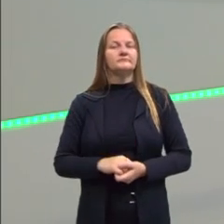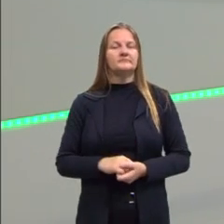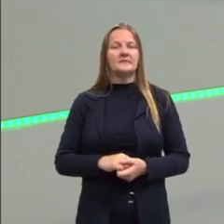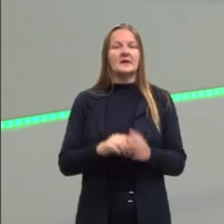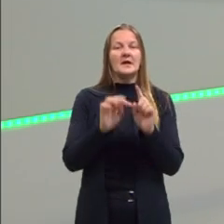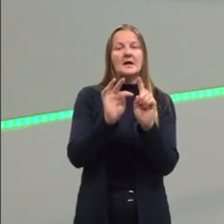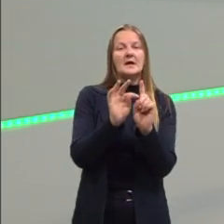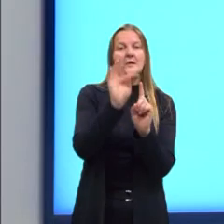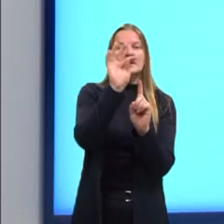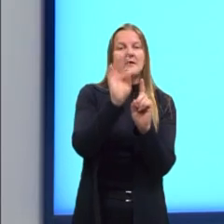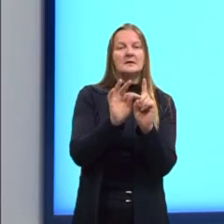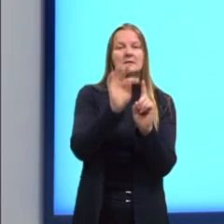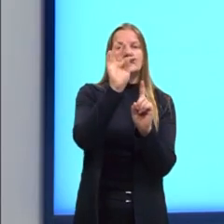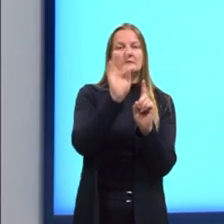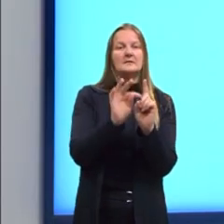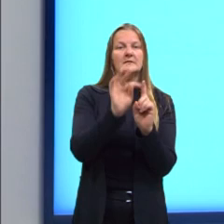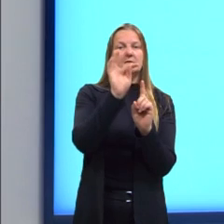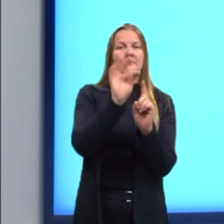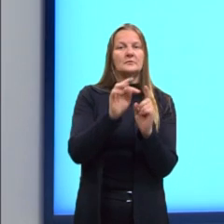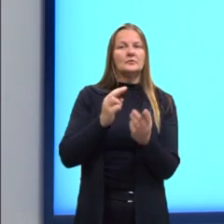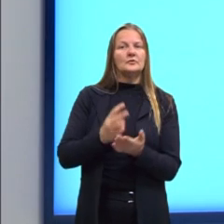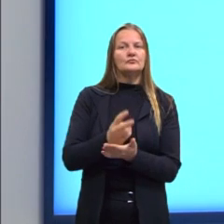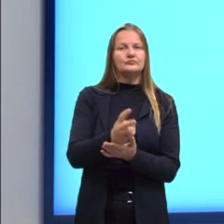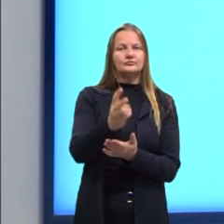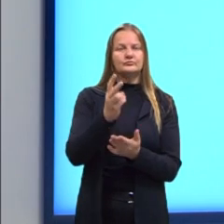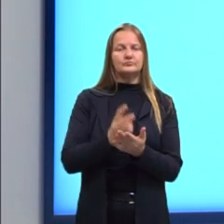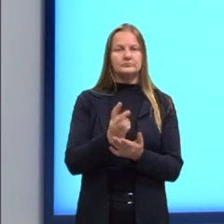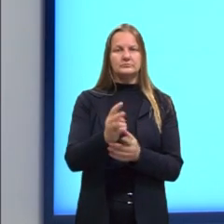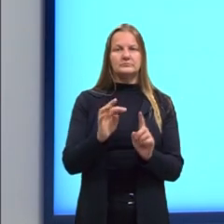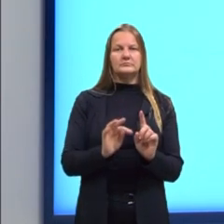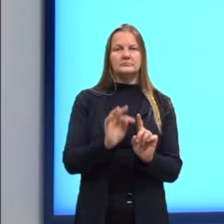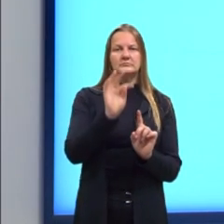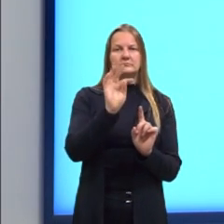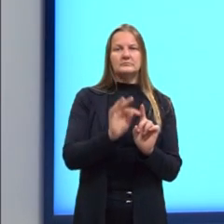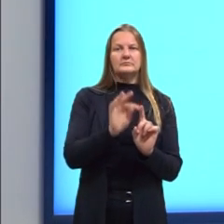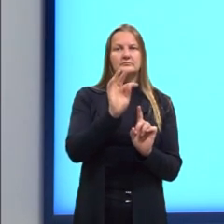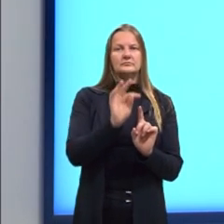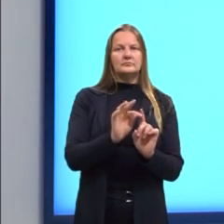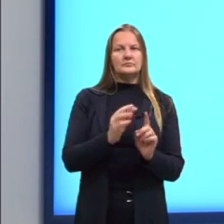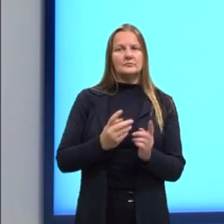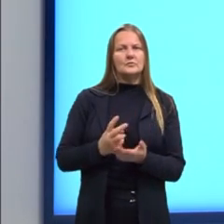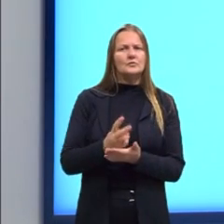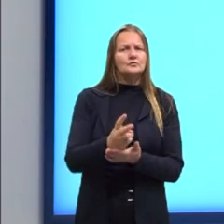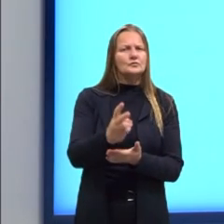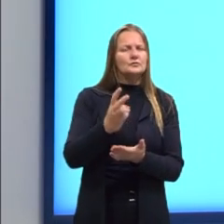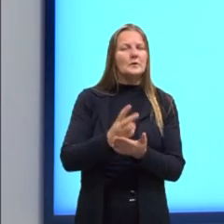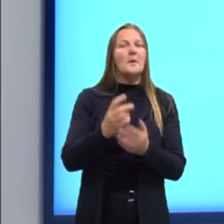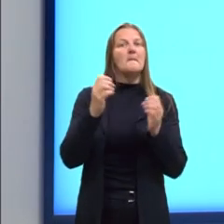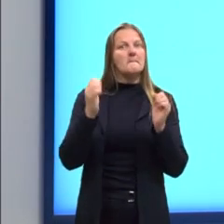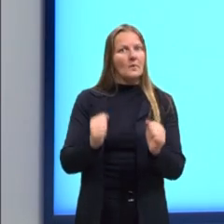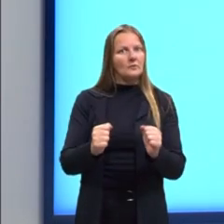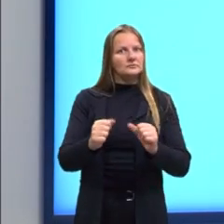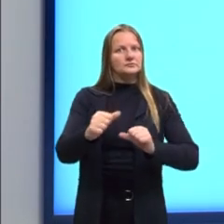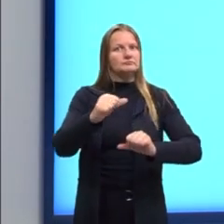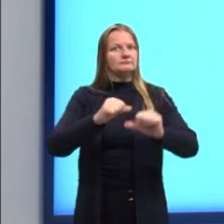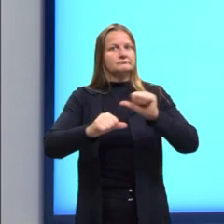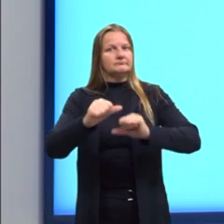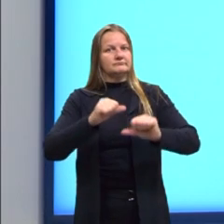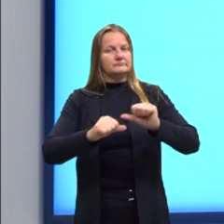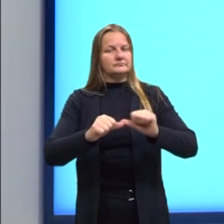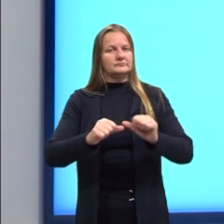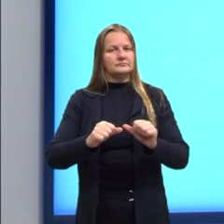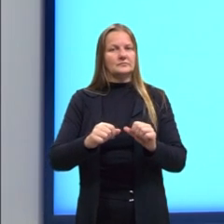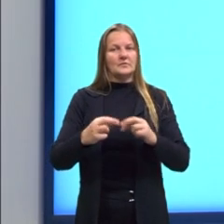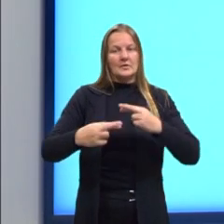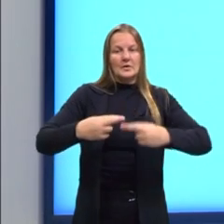temperatura a temperatura constante a temperatura é o único fator que pode alterar a a